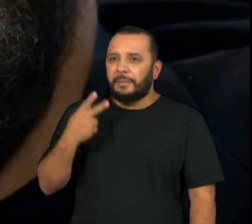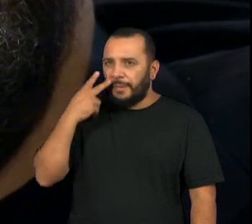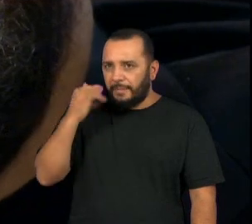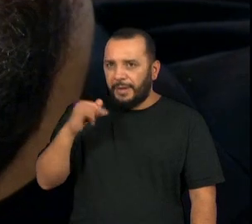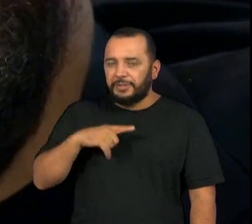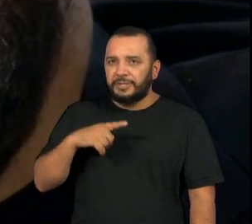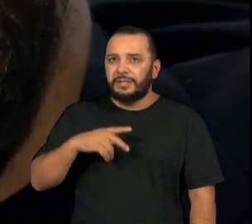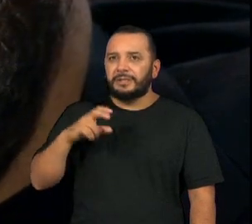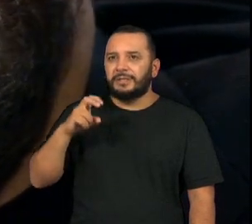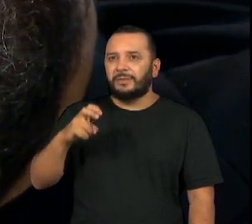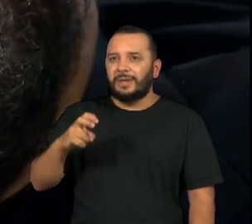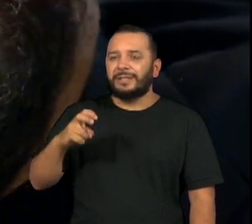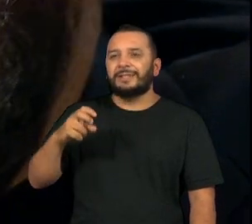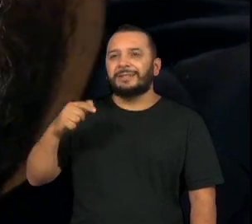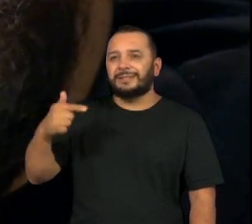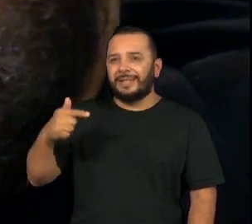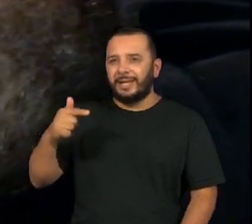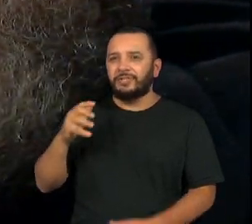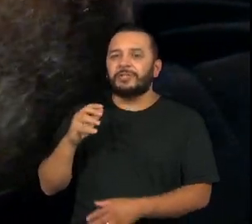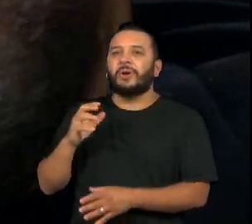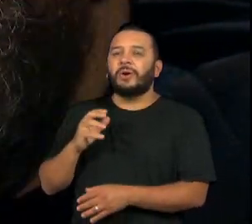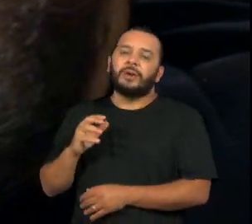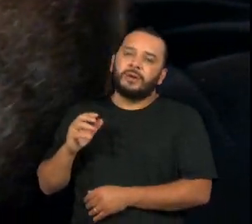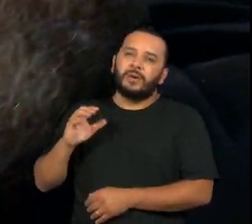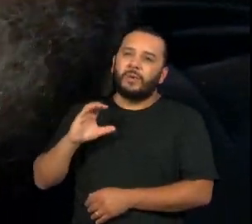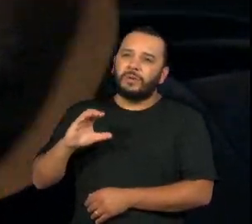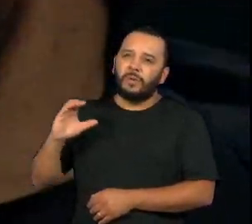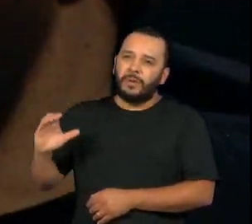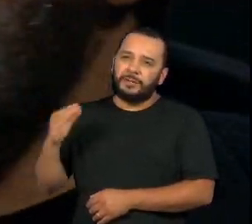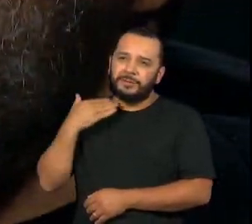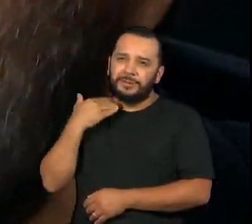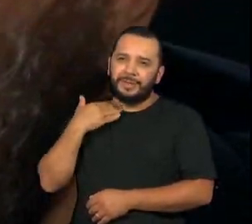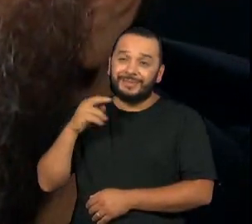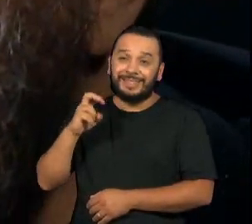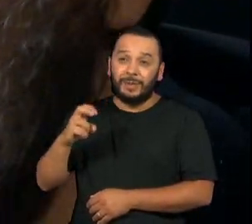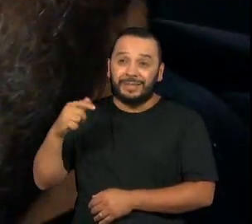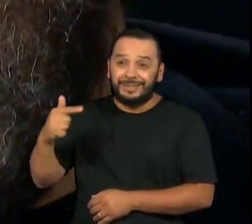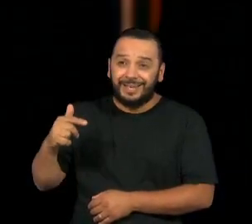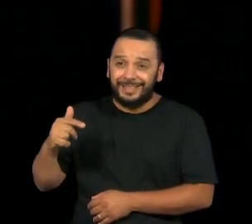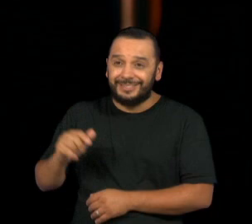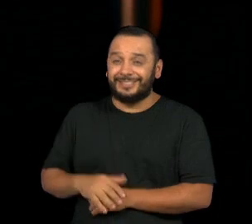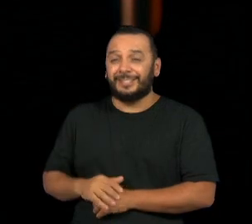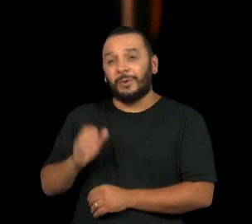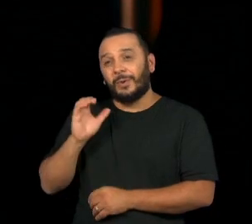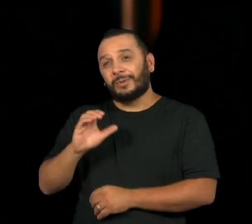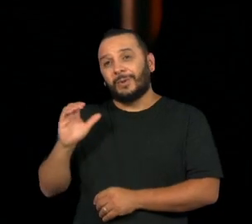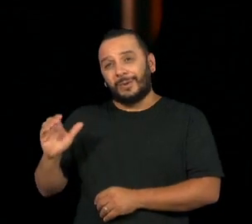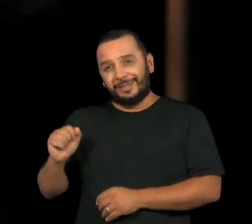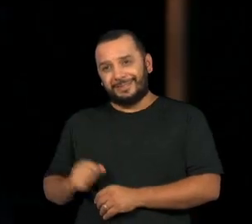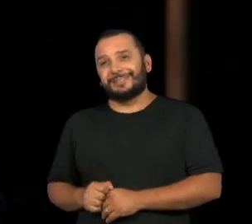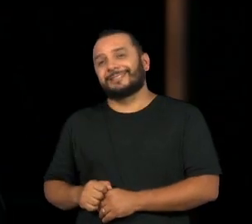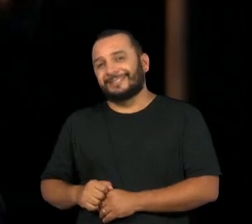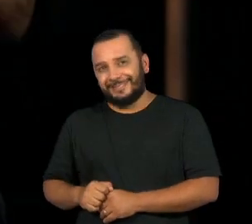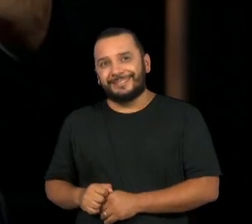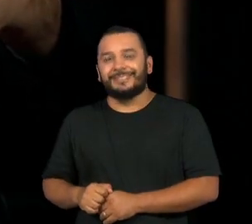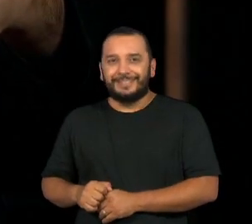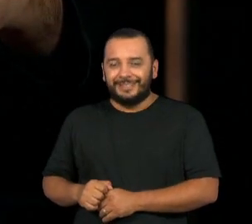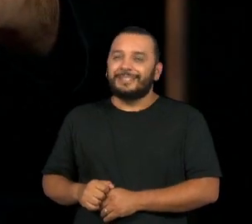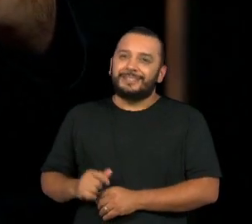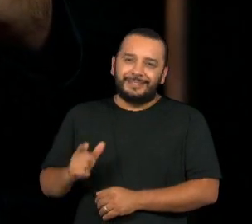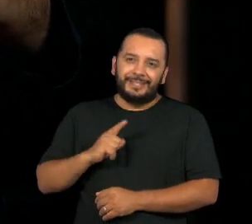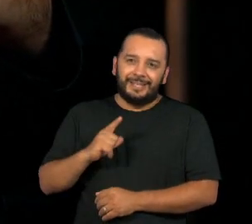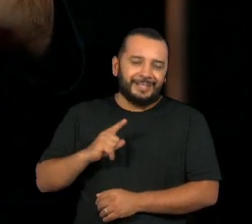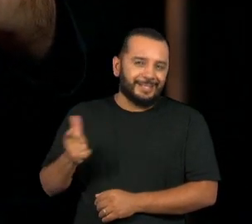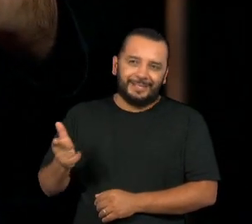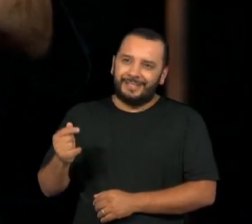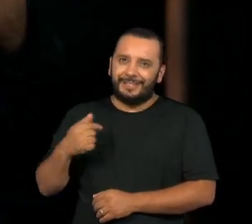57 contas no banco. Meu pai era uma figura. Esse era uma figura. Então tem a história dele também. Eu